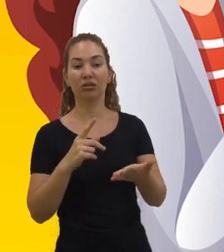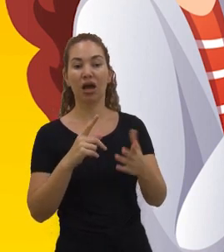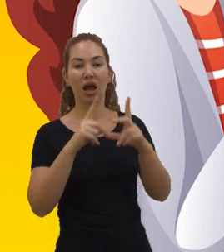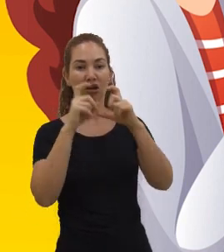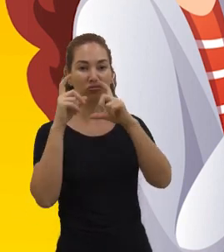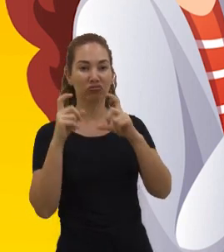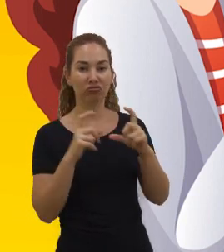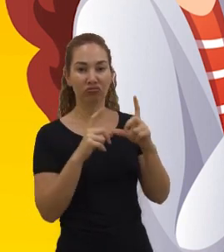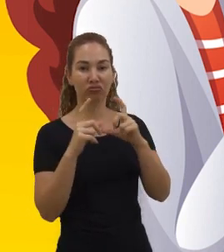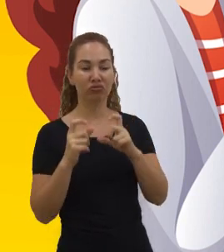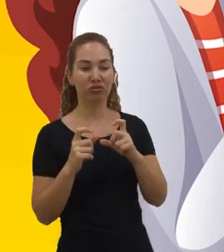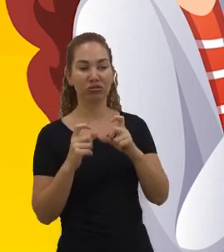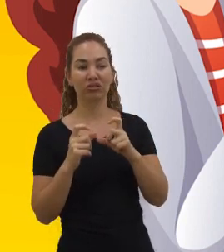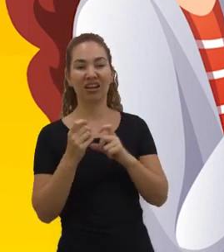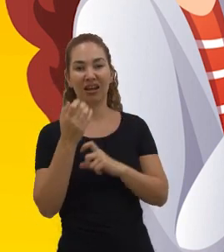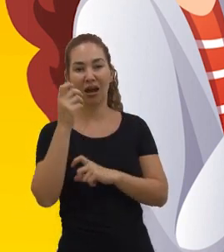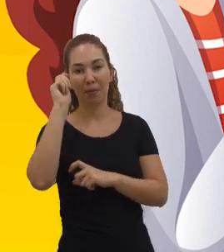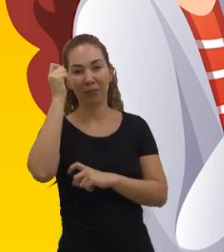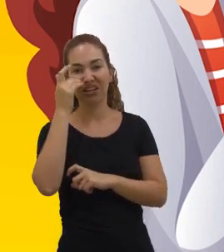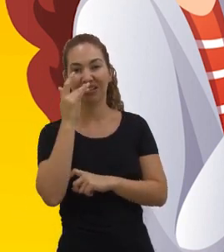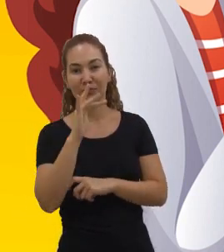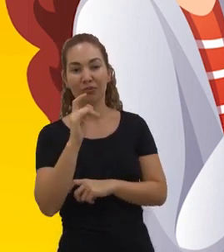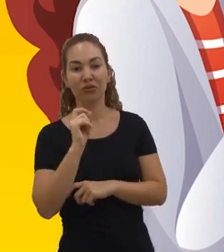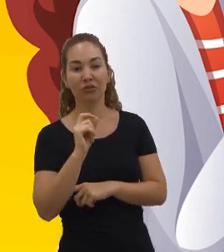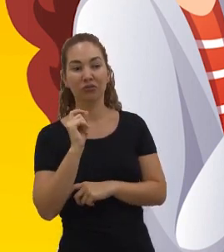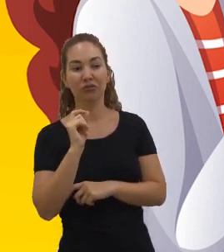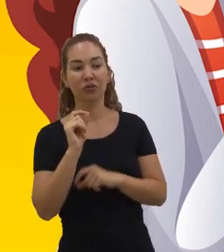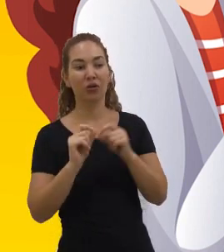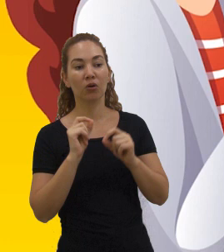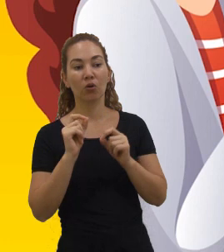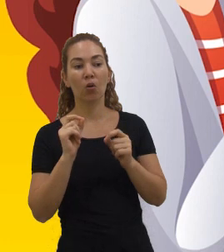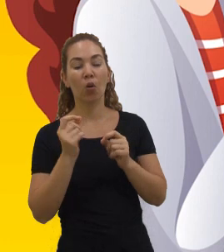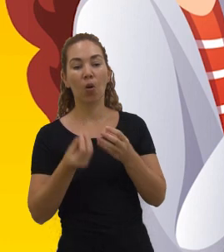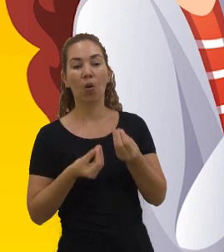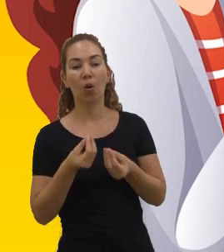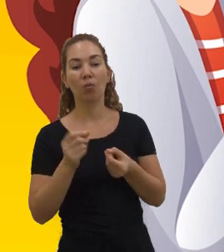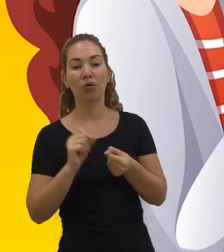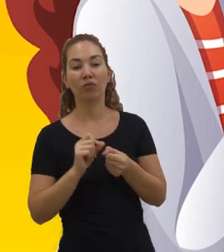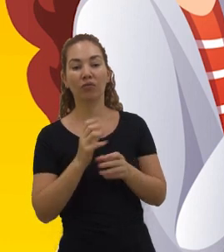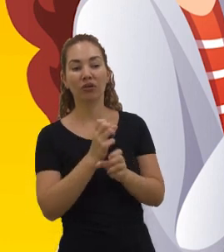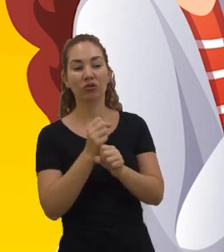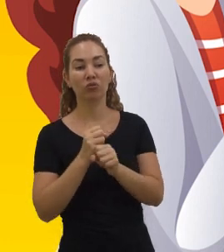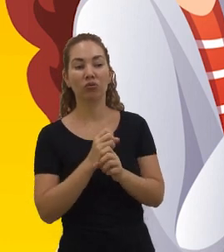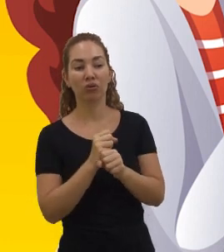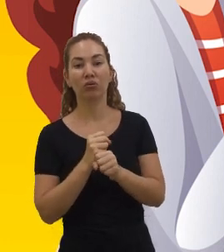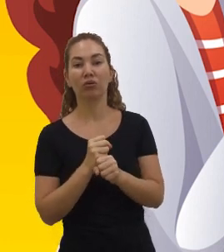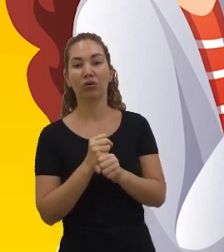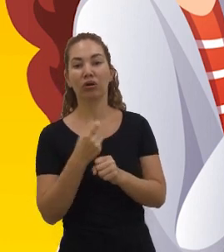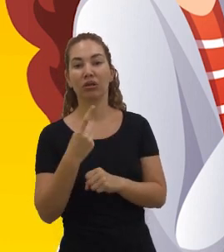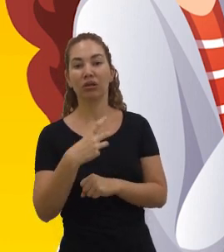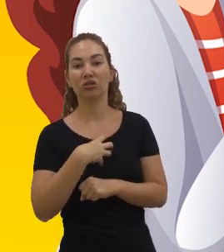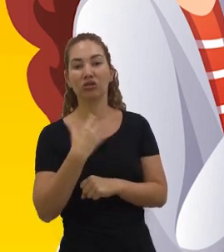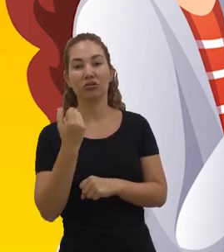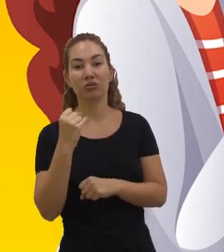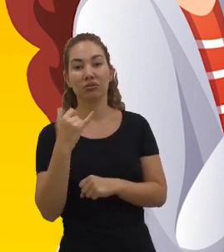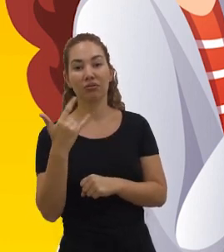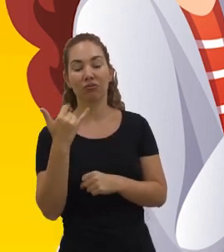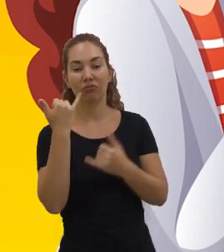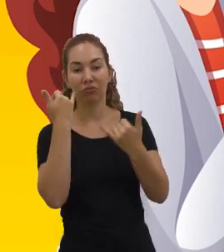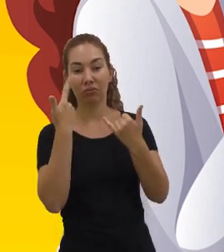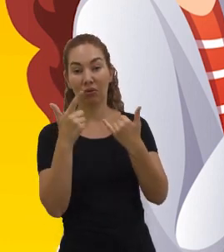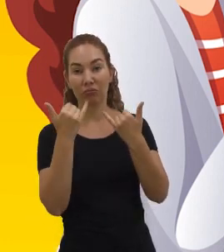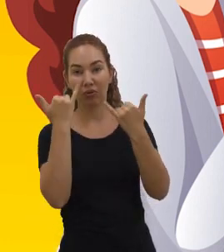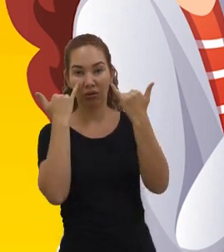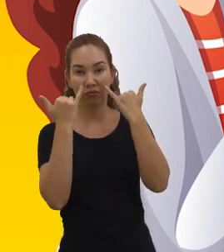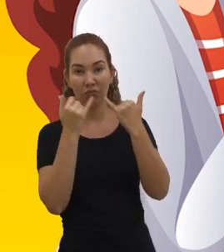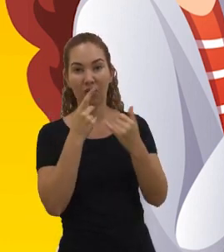gravuras, marca-texto preto, sabe? E daí ela fala, como é que eu vou fazer os cálculos se o relatório tá sem as informações? E daí ele falou, tipo,